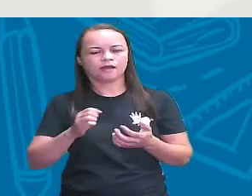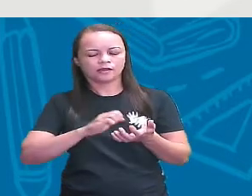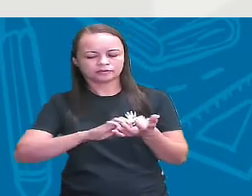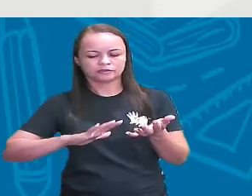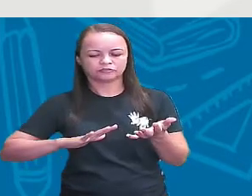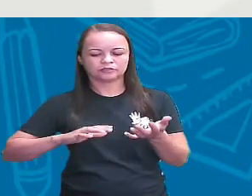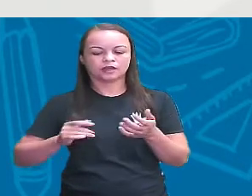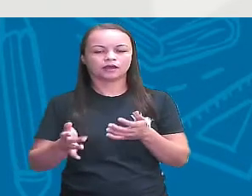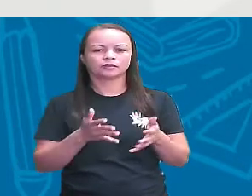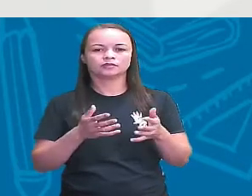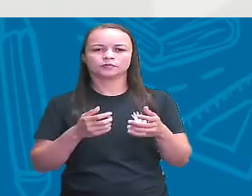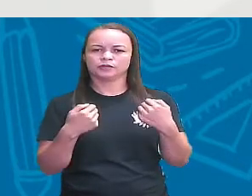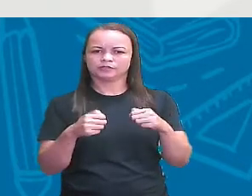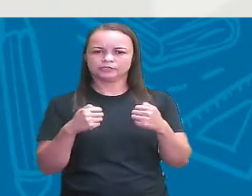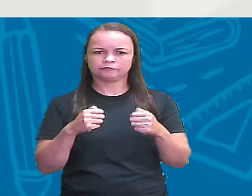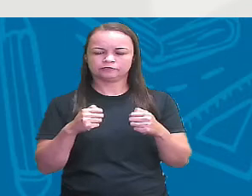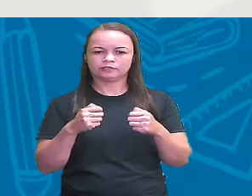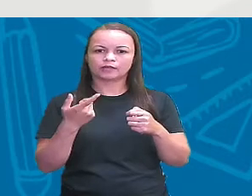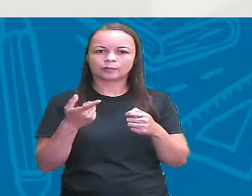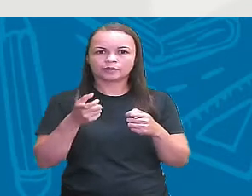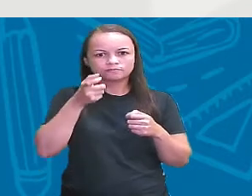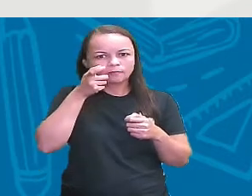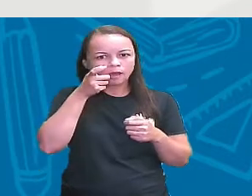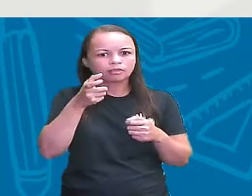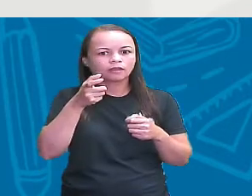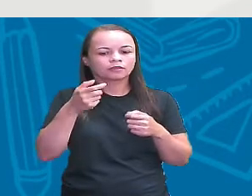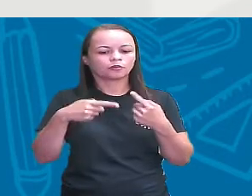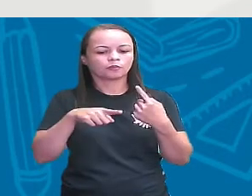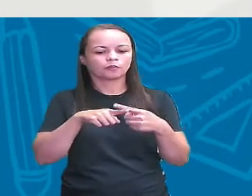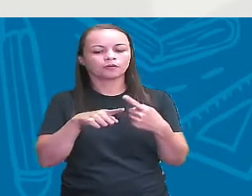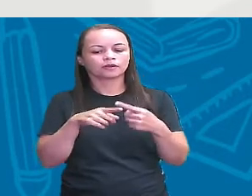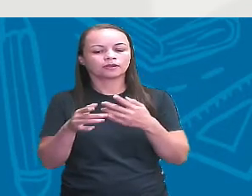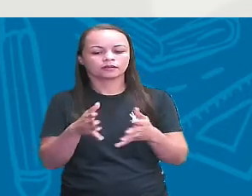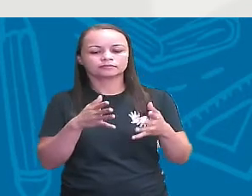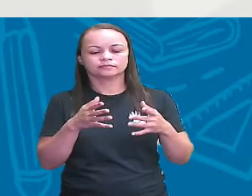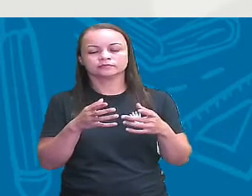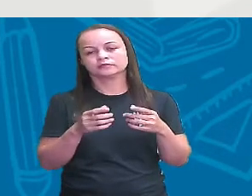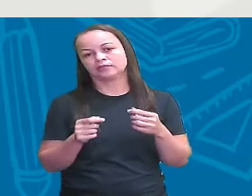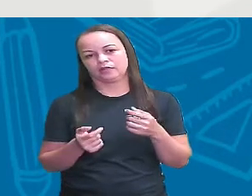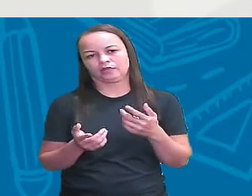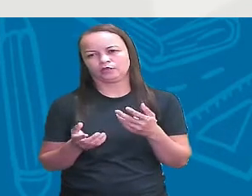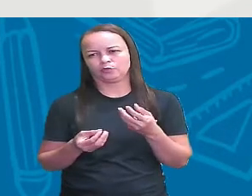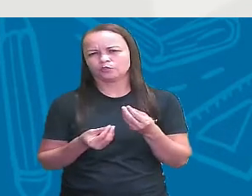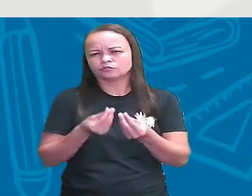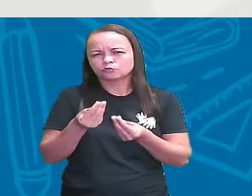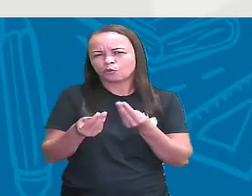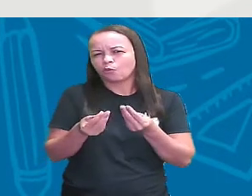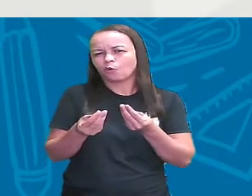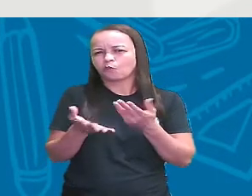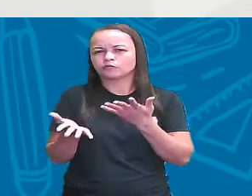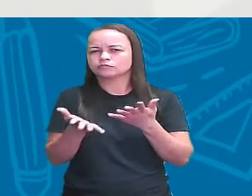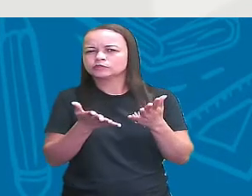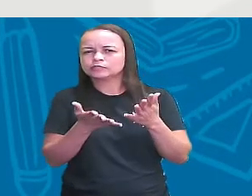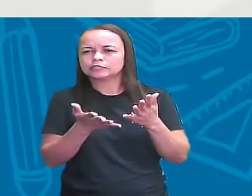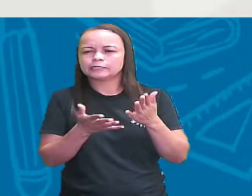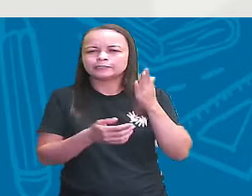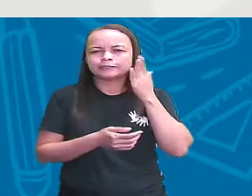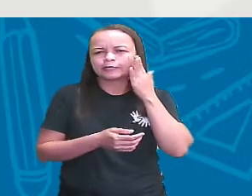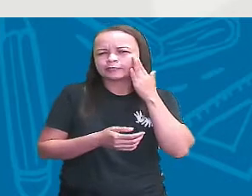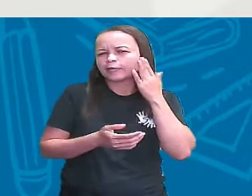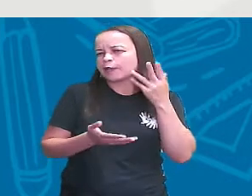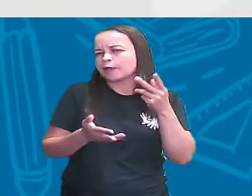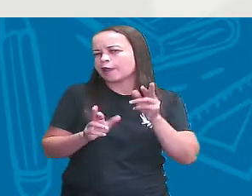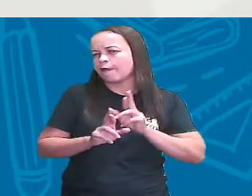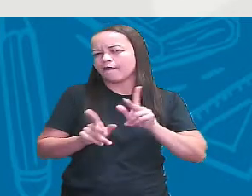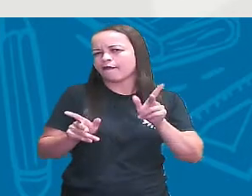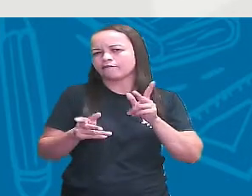atento, porque às vezes vem uma casquinha de banana ou outra que a gente pode escorregar. Então vamos